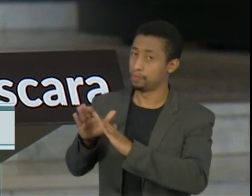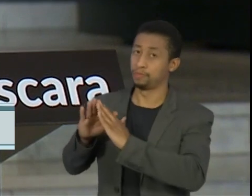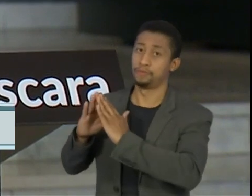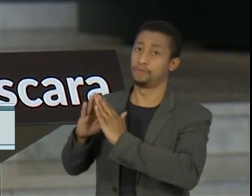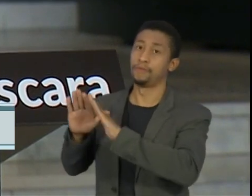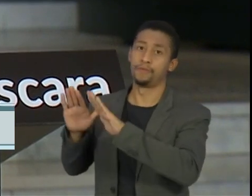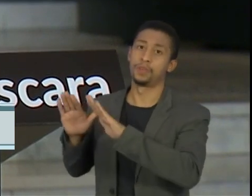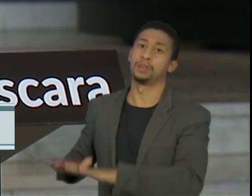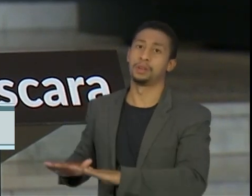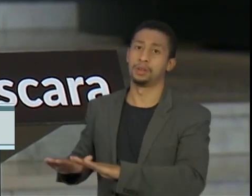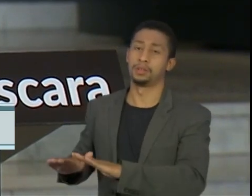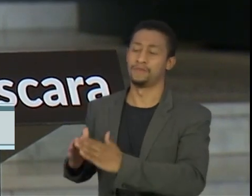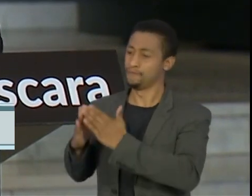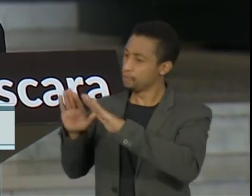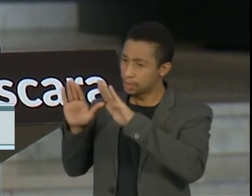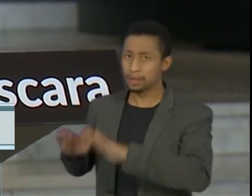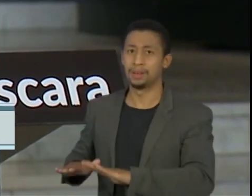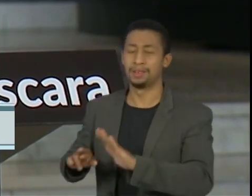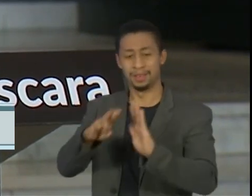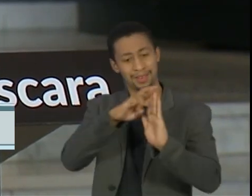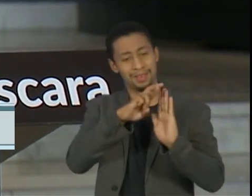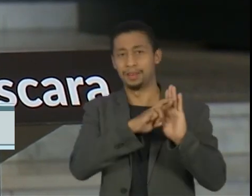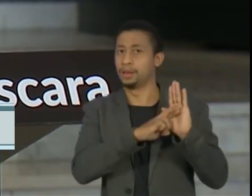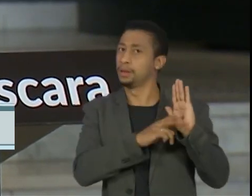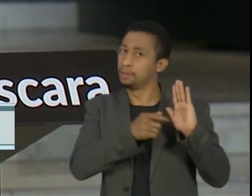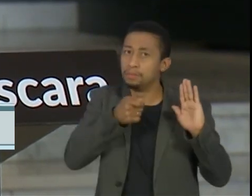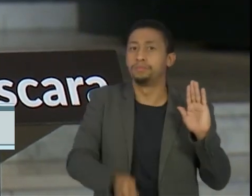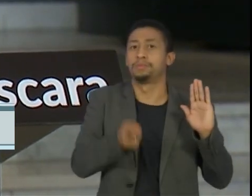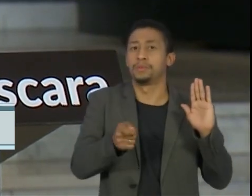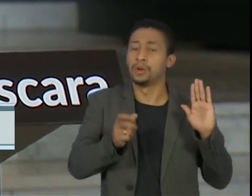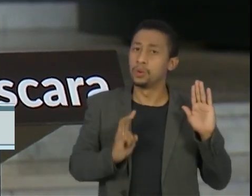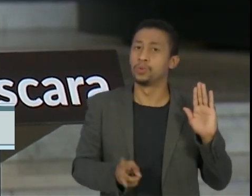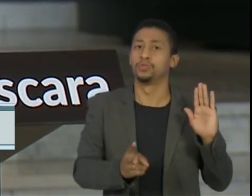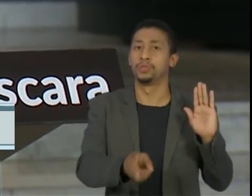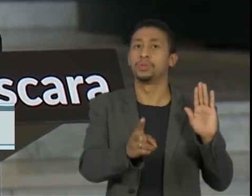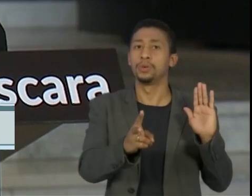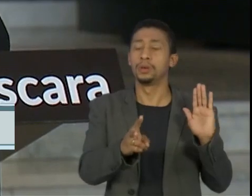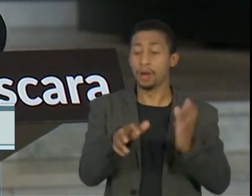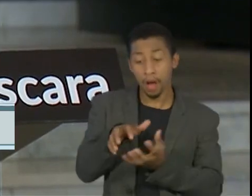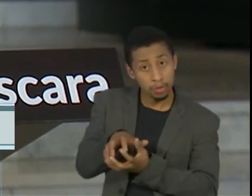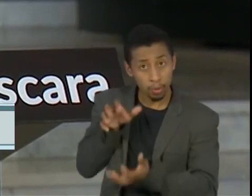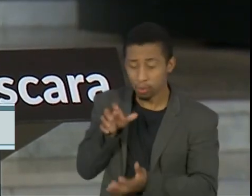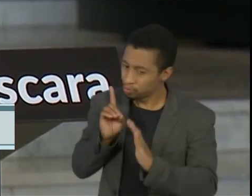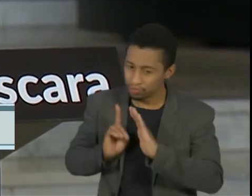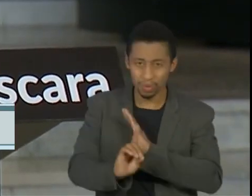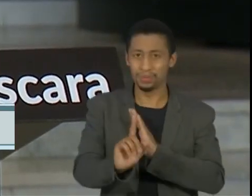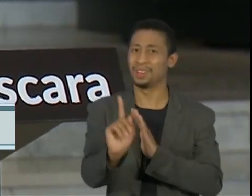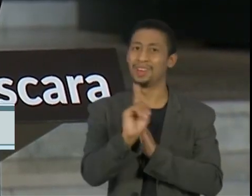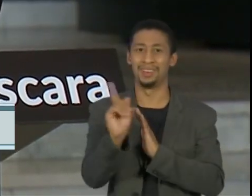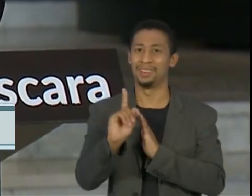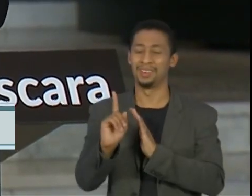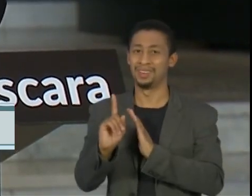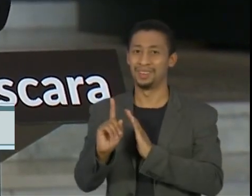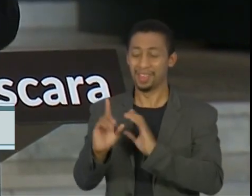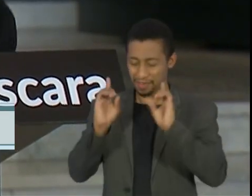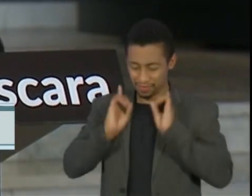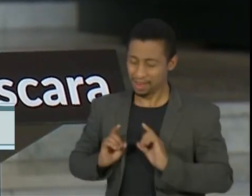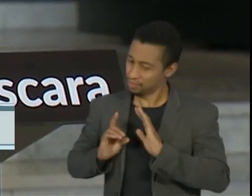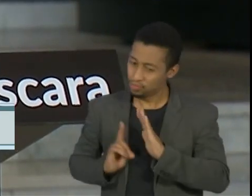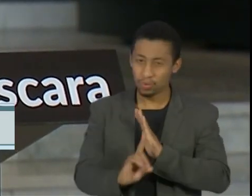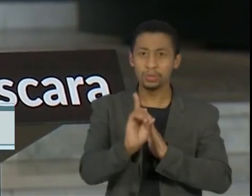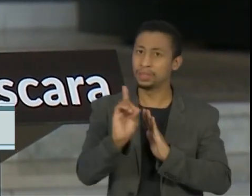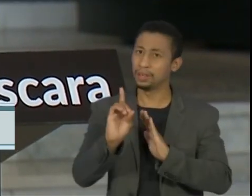crônicas, permanece a mesma, fique em casa. Essas pessoas não estão sendo orientadas a sair para buscar fazer